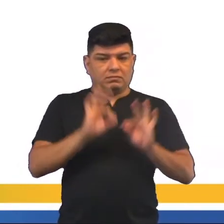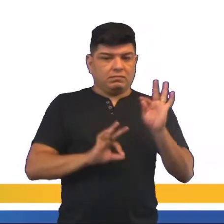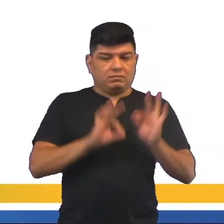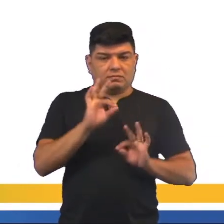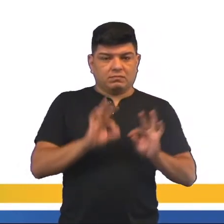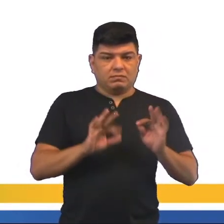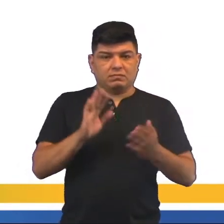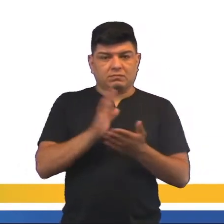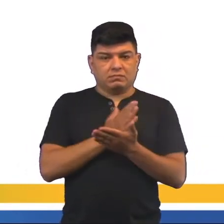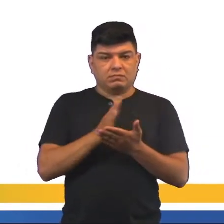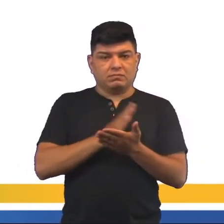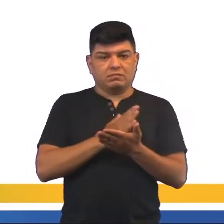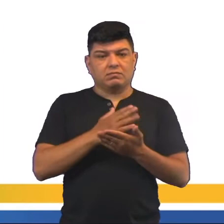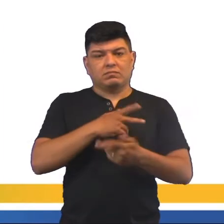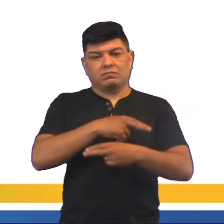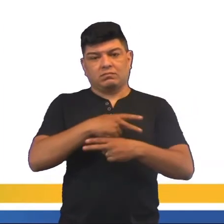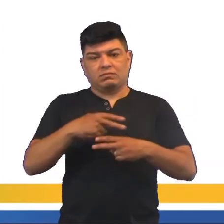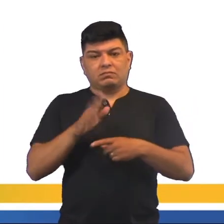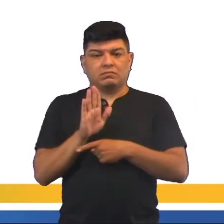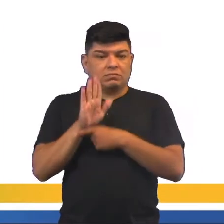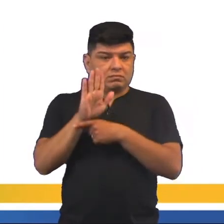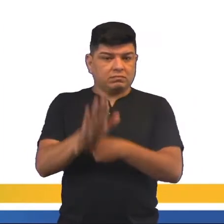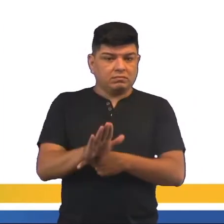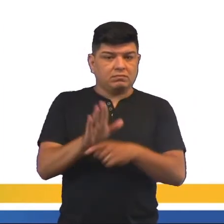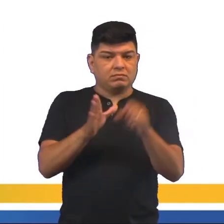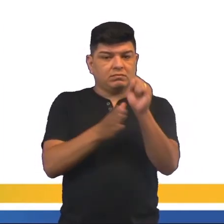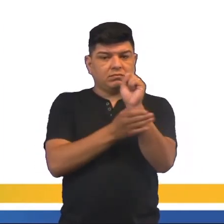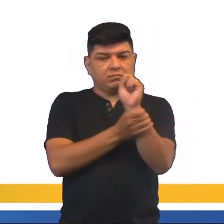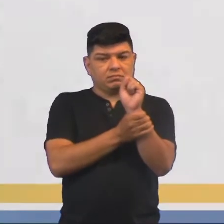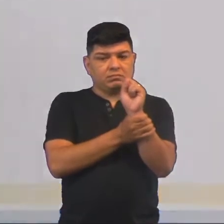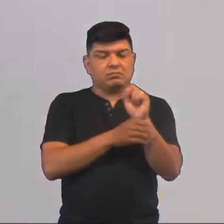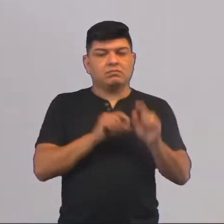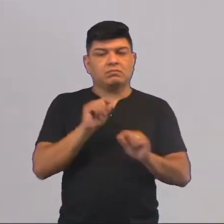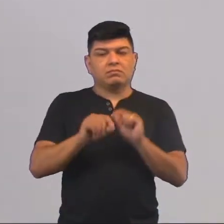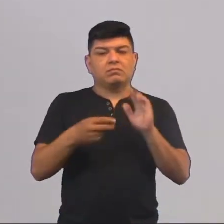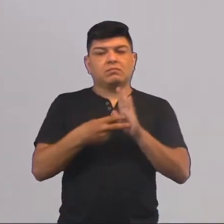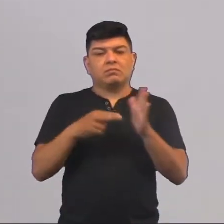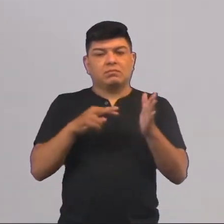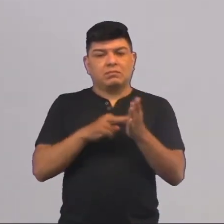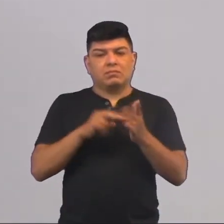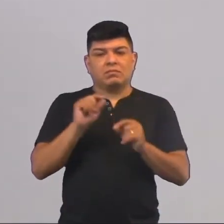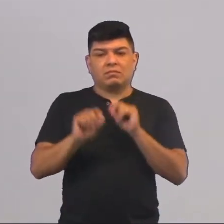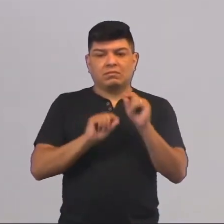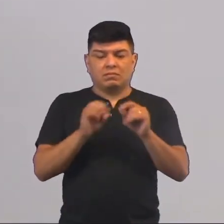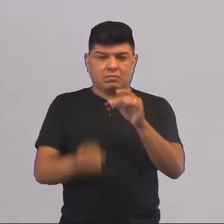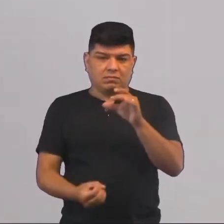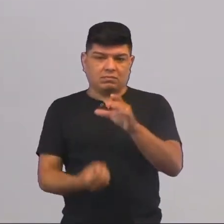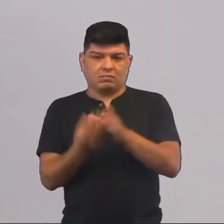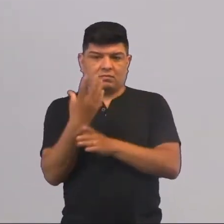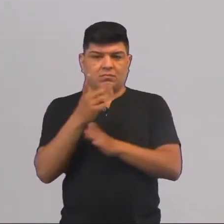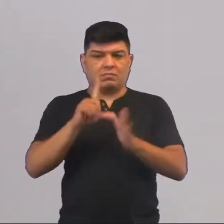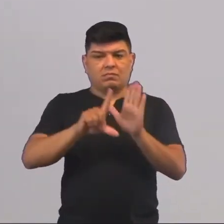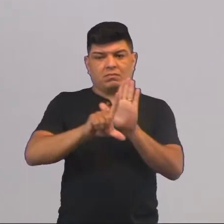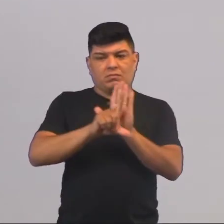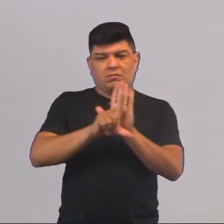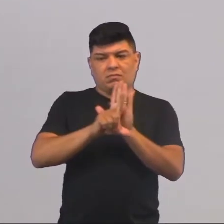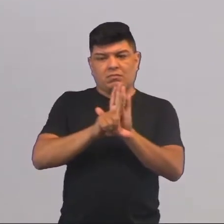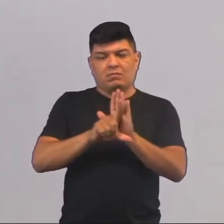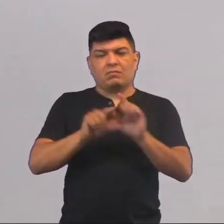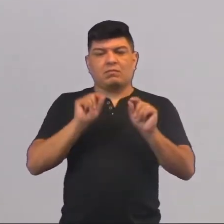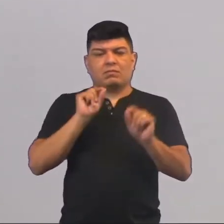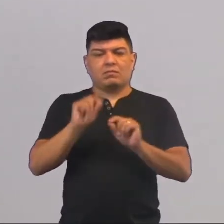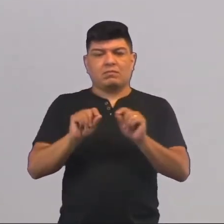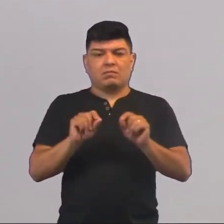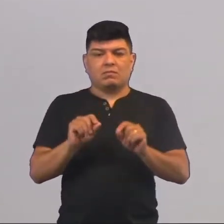aí alguns meios para ajudar nessa proteção. E o que seria isso? Seria a criação de leis